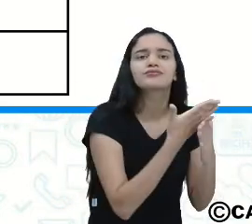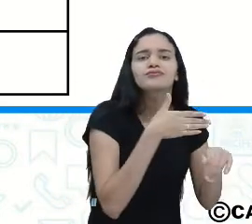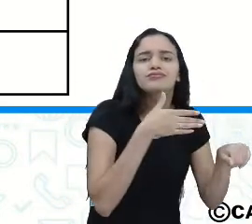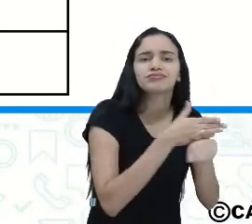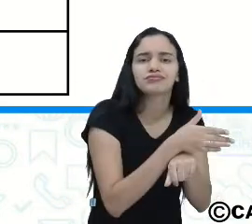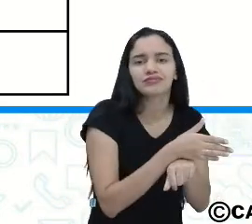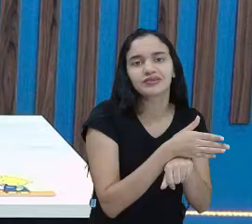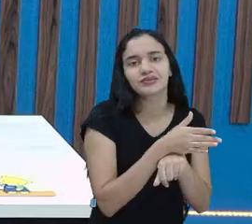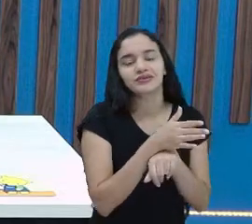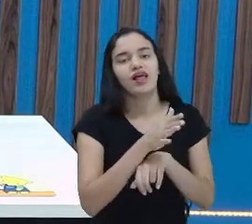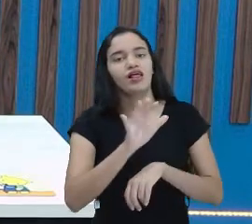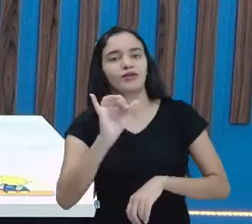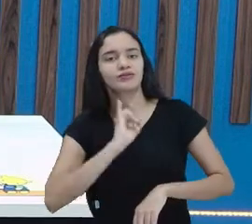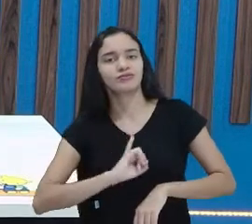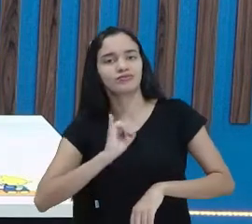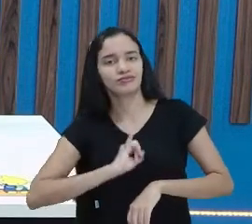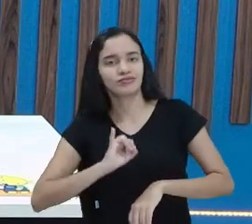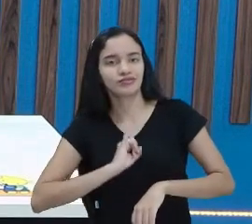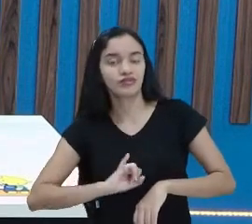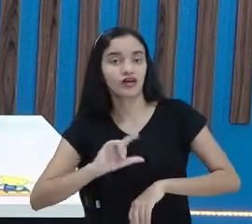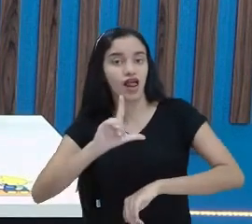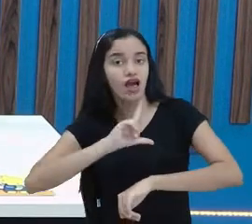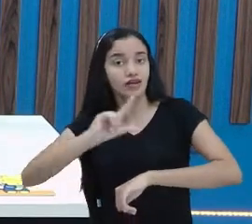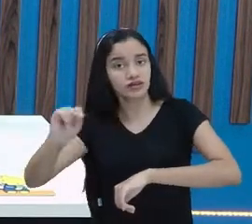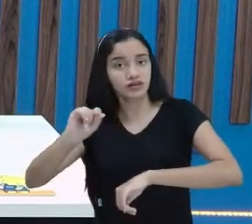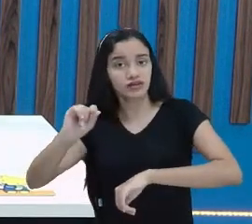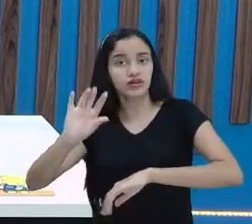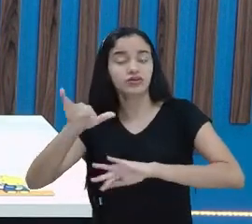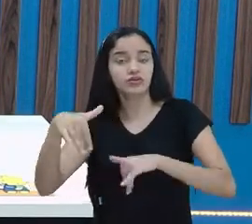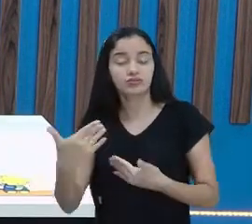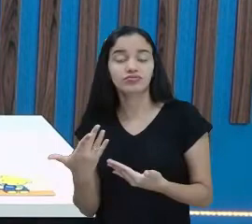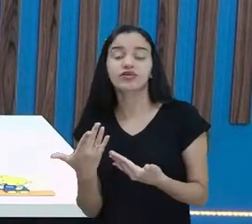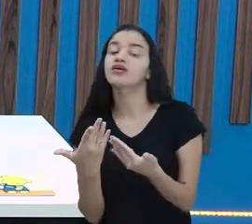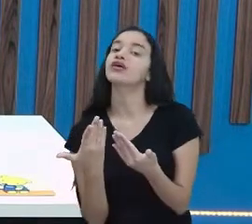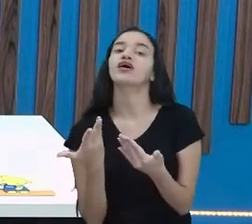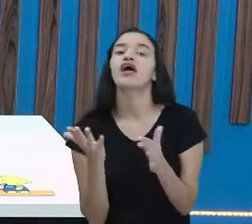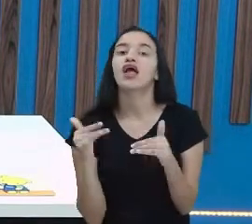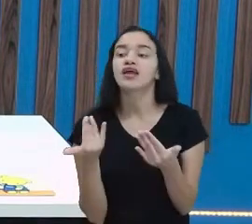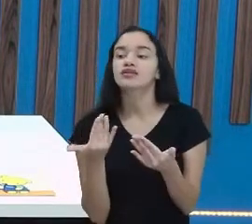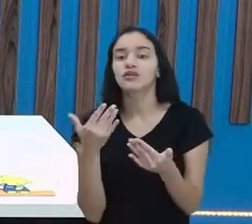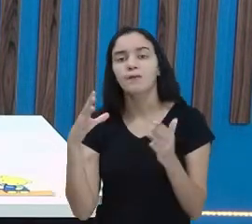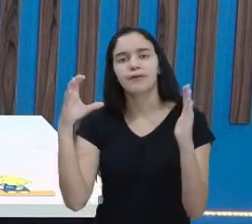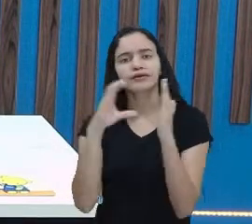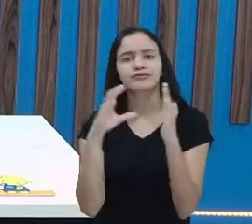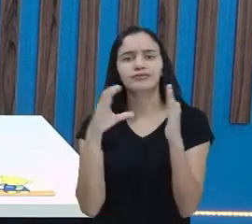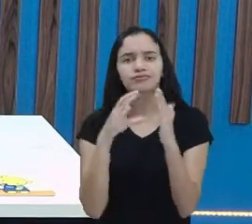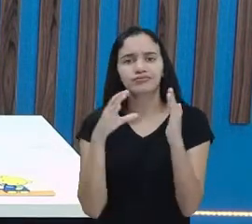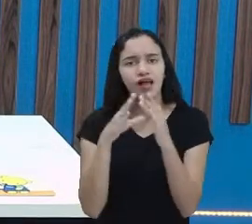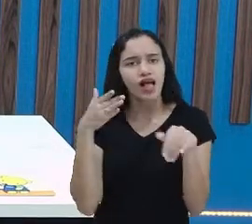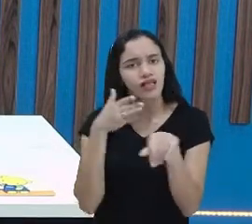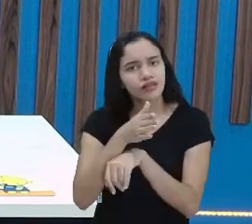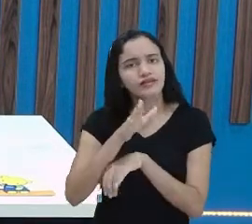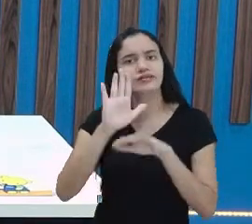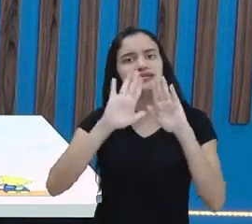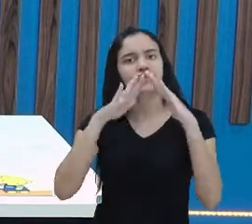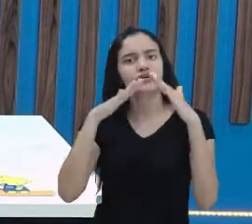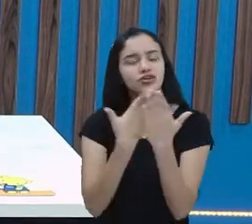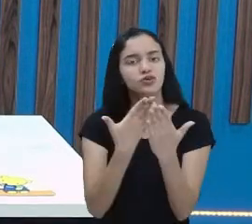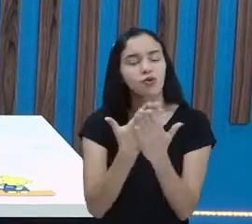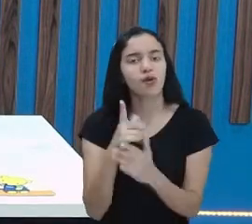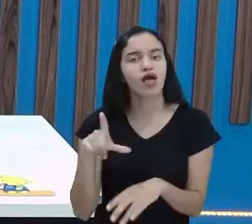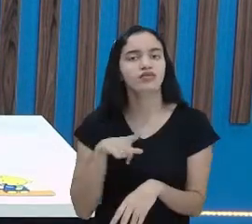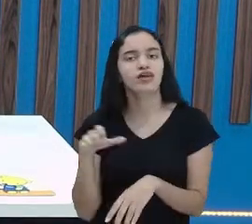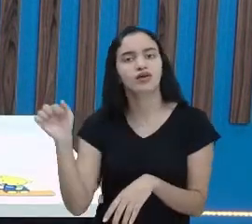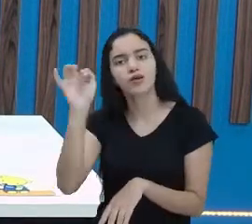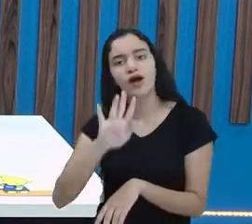certo? A hora do recreio, a saída e o reforço. Então, para simbolizar a entrada na escola, eu tenho aqui uma imagem